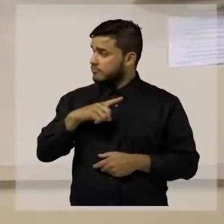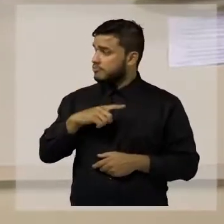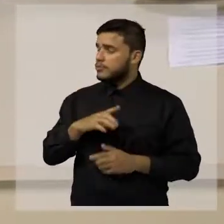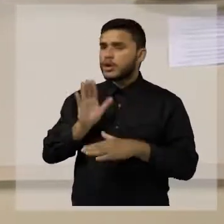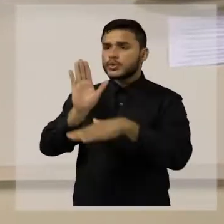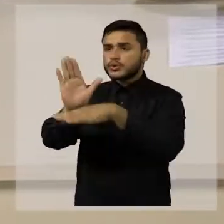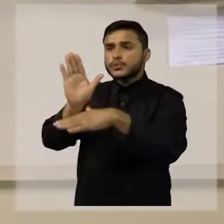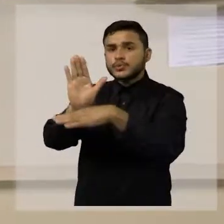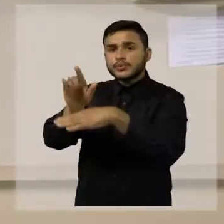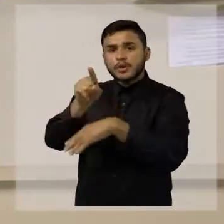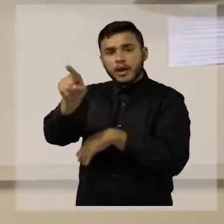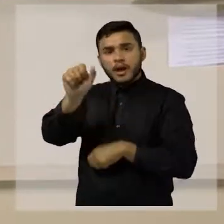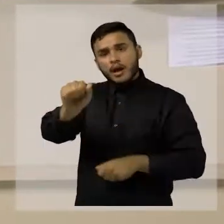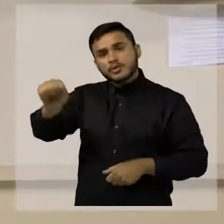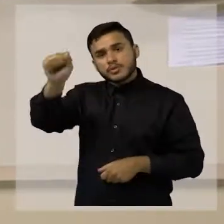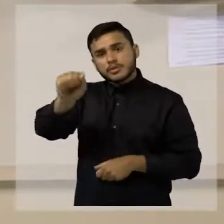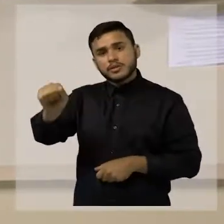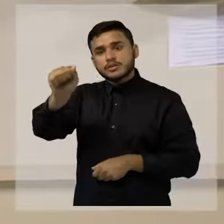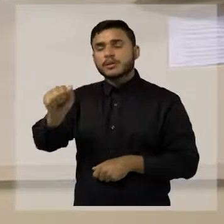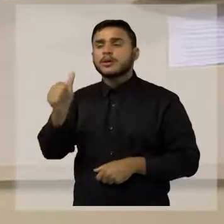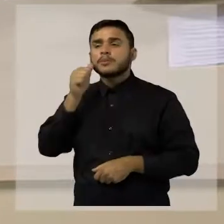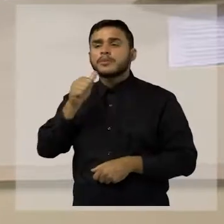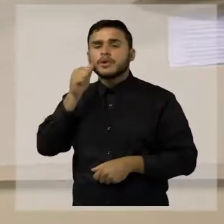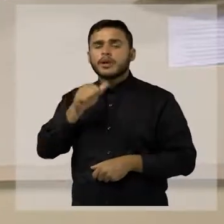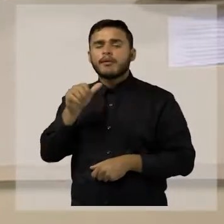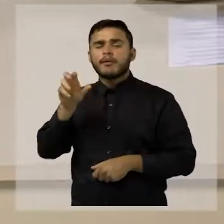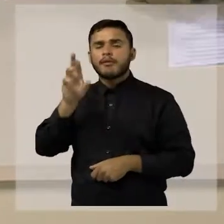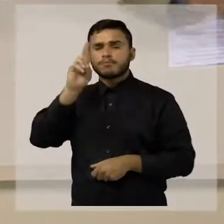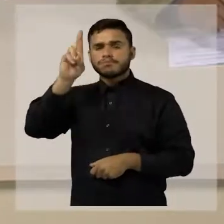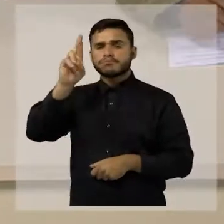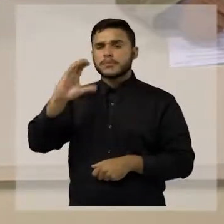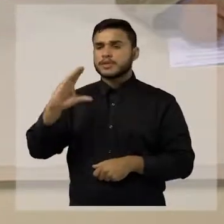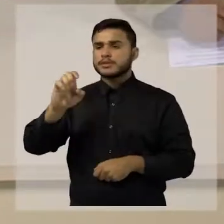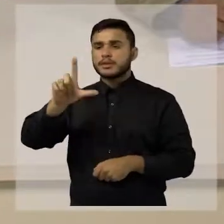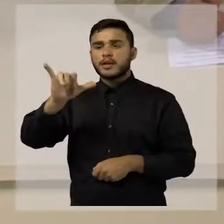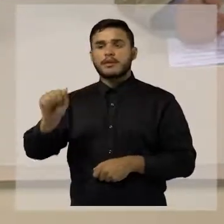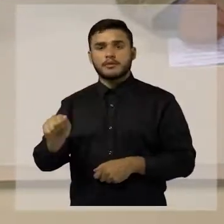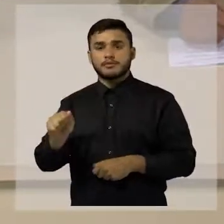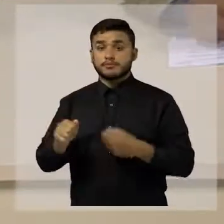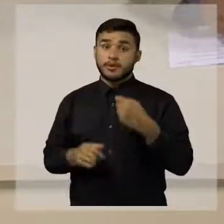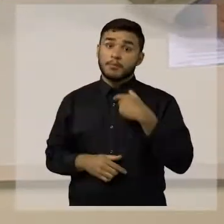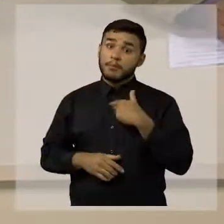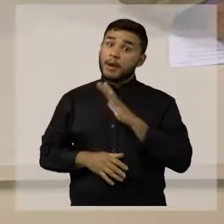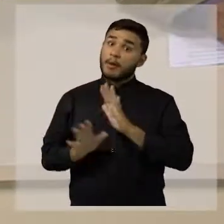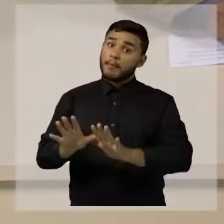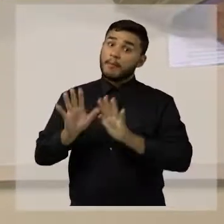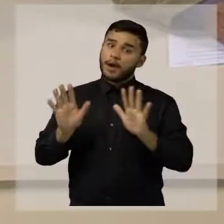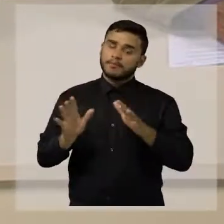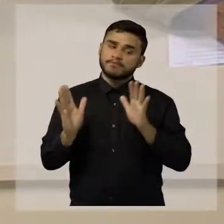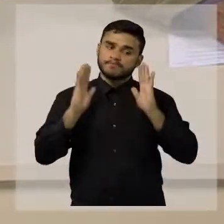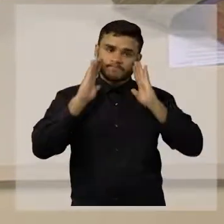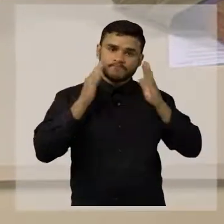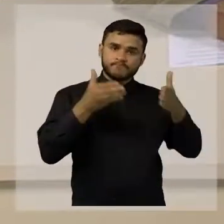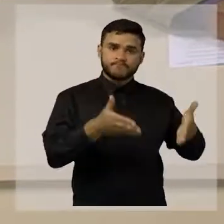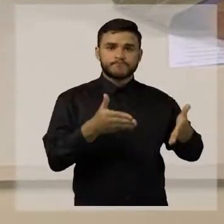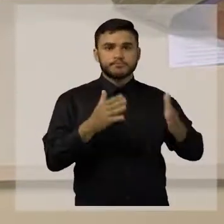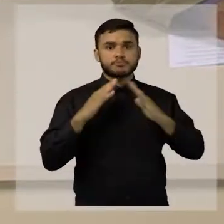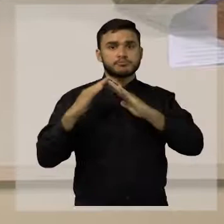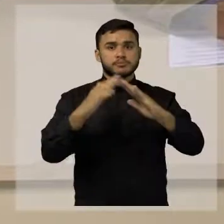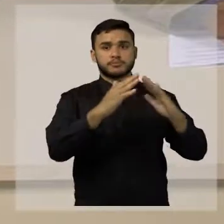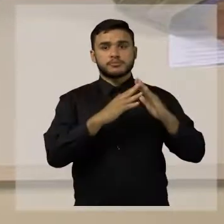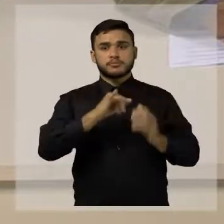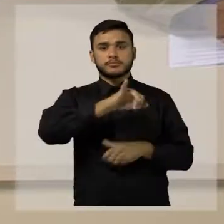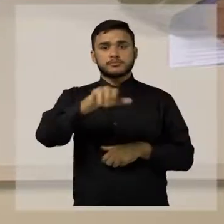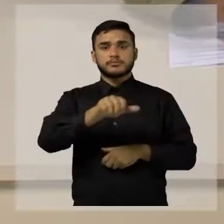outras associações, mas lá no Jardim América é onde eu me estabeleci como profissional, é onde eu tenho a minha clínica, é onde eu faço